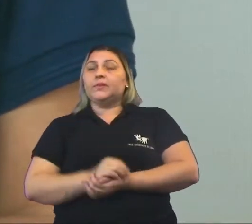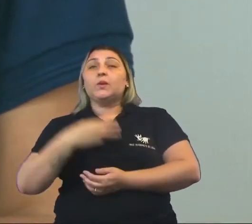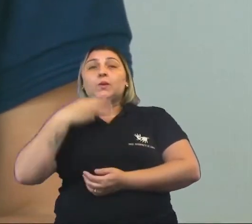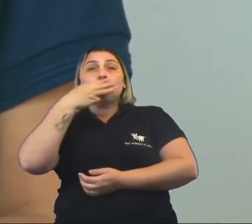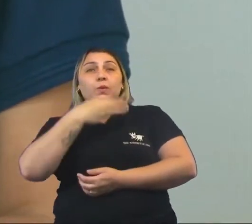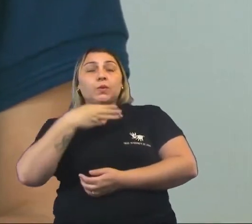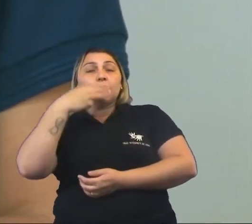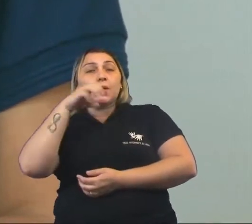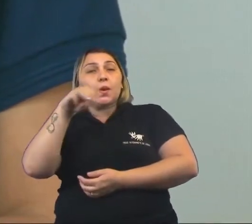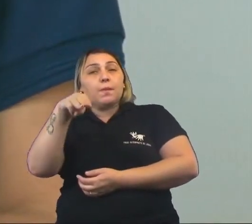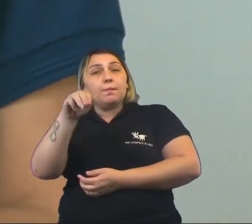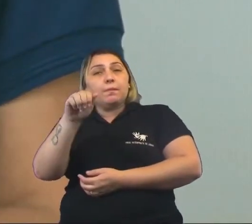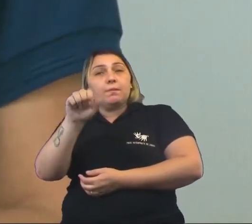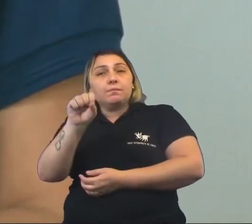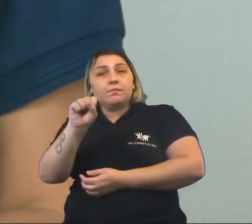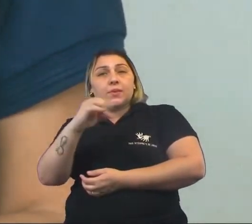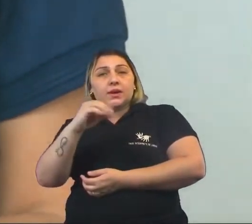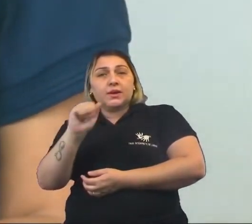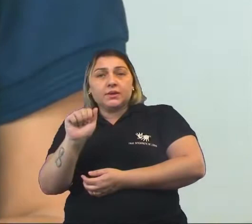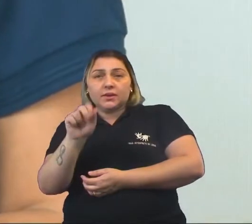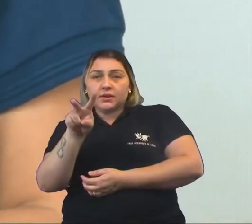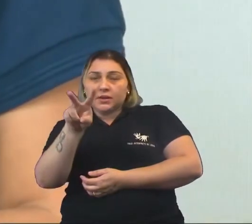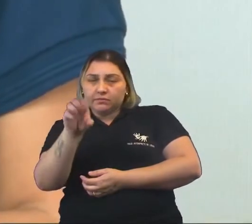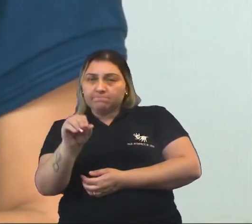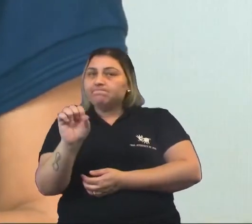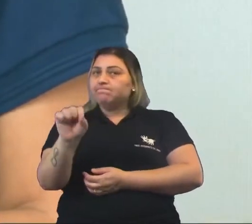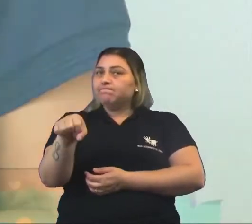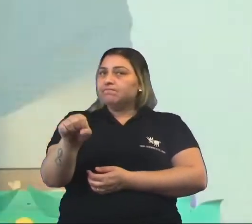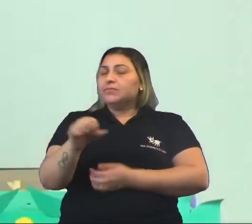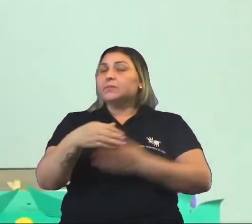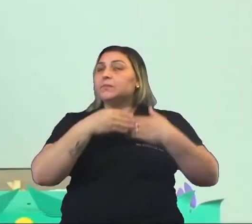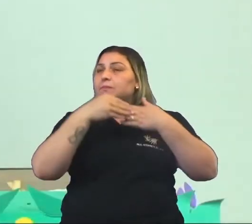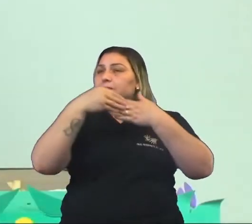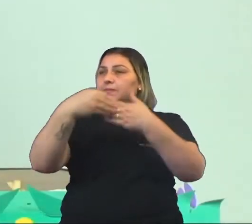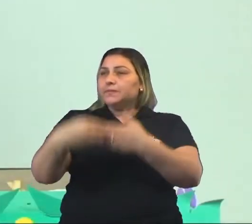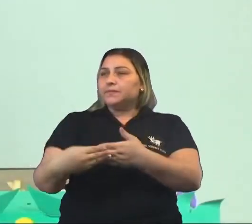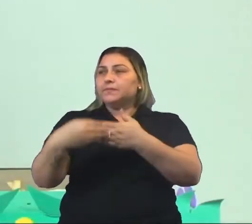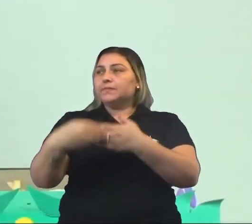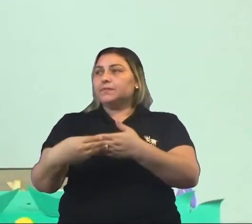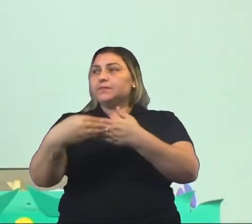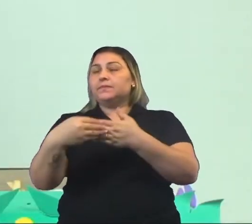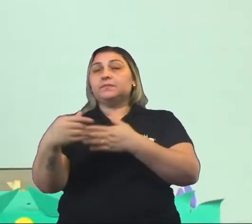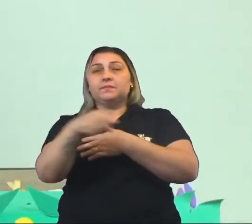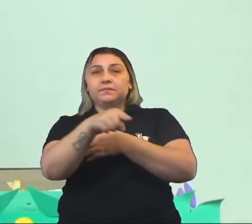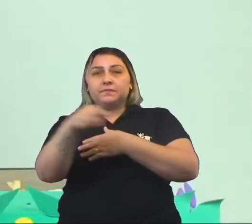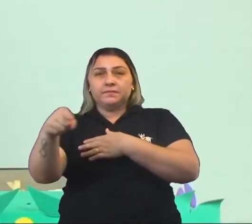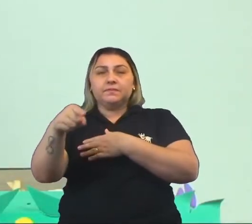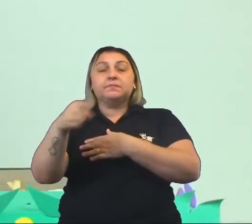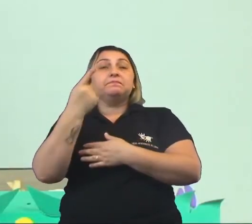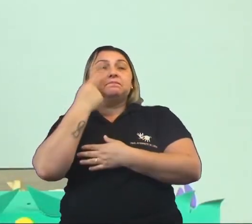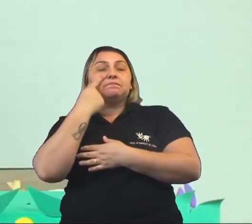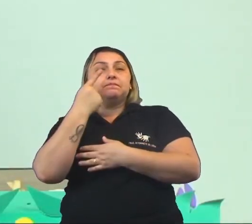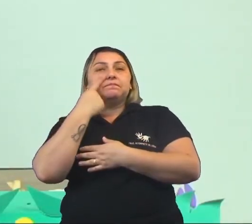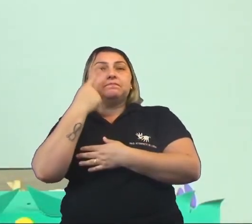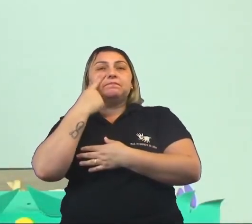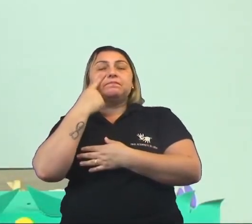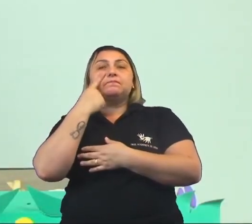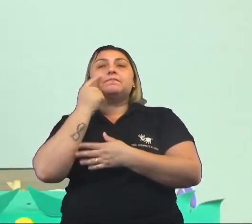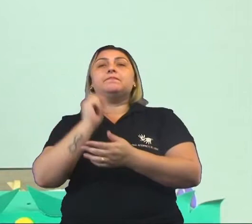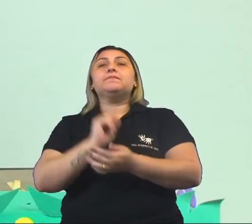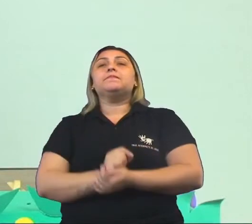açúcar mascavo. Sim, eu até trouxe aqui para vocês observarem